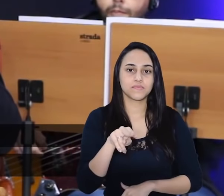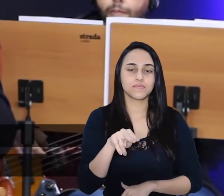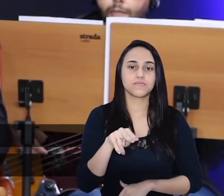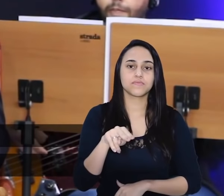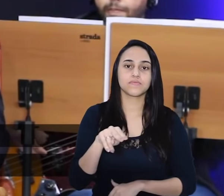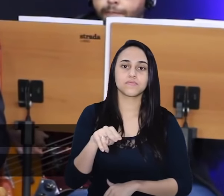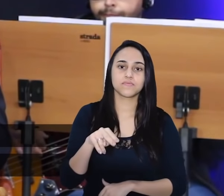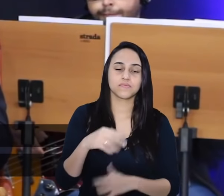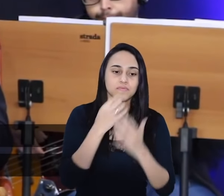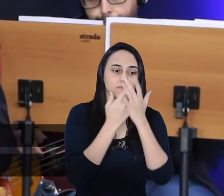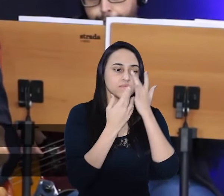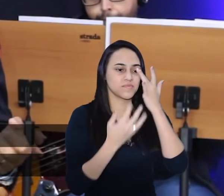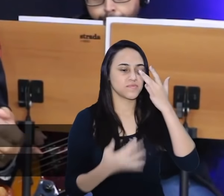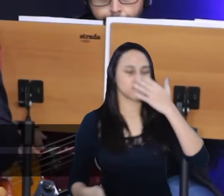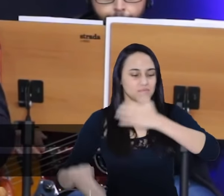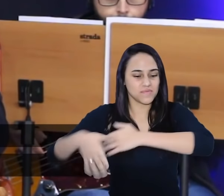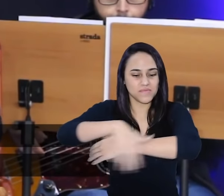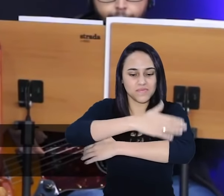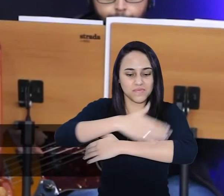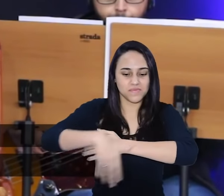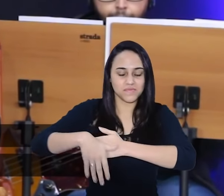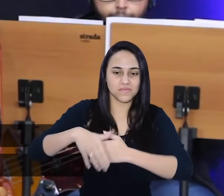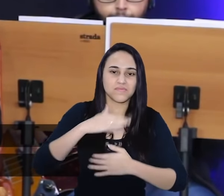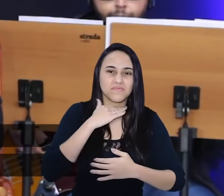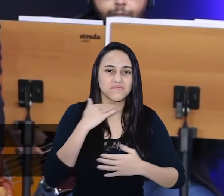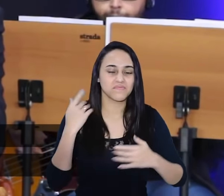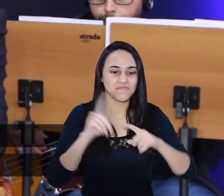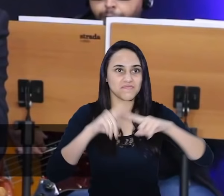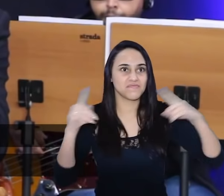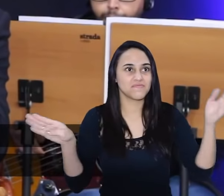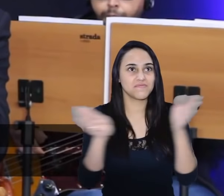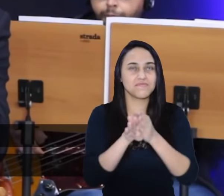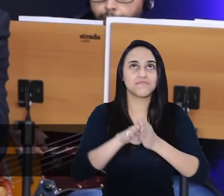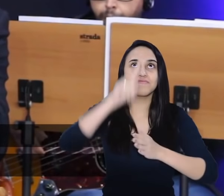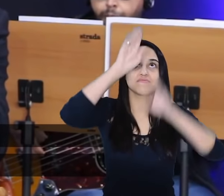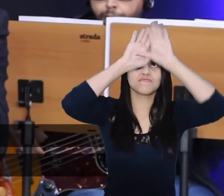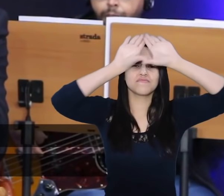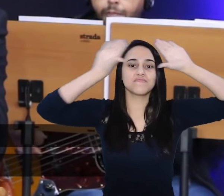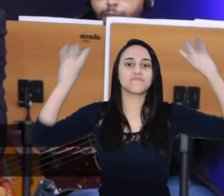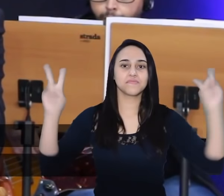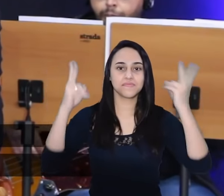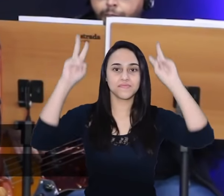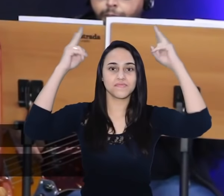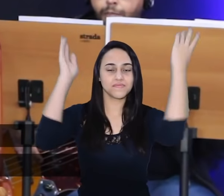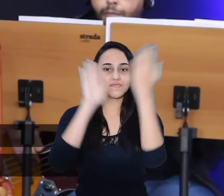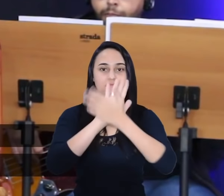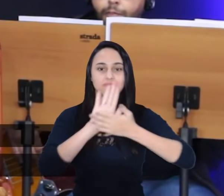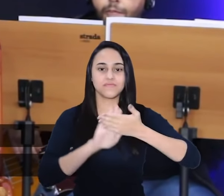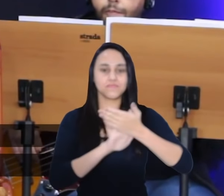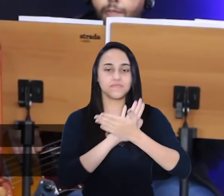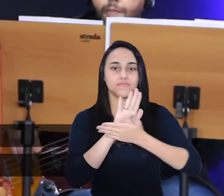irmãos. Sob o sangue tombavam nas ruas, chegavam no céu com a vitória nas